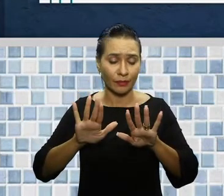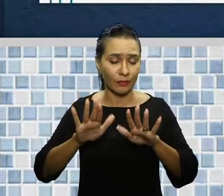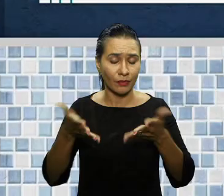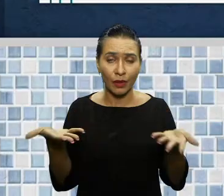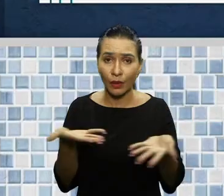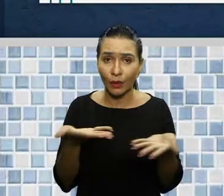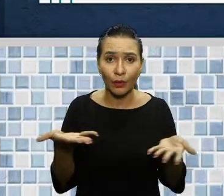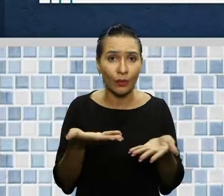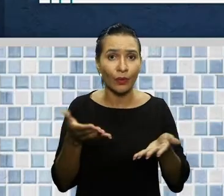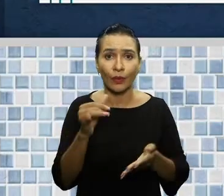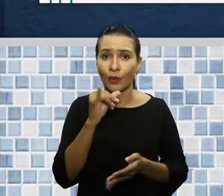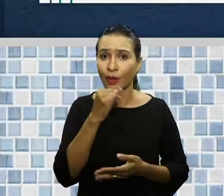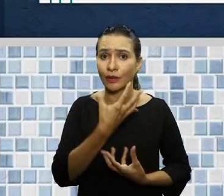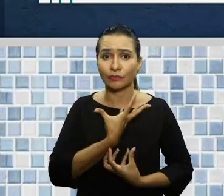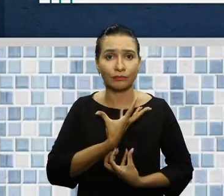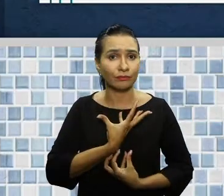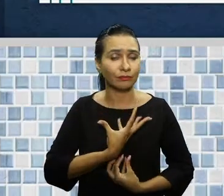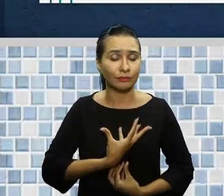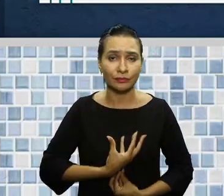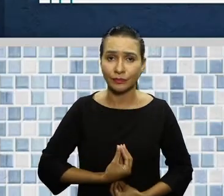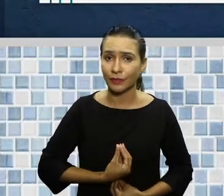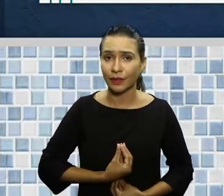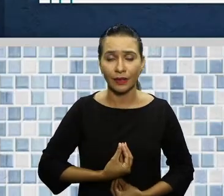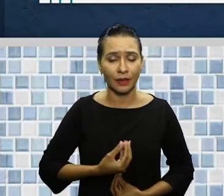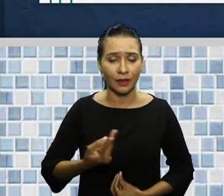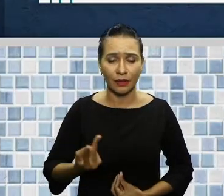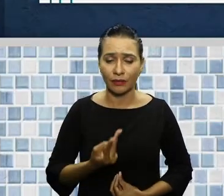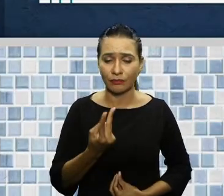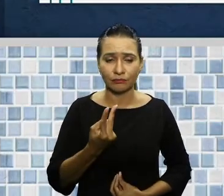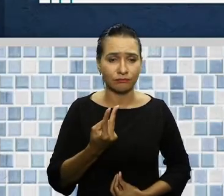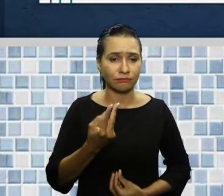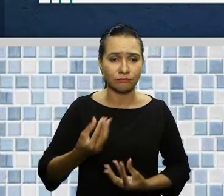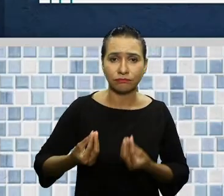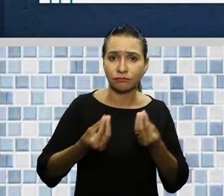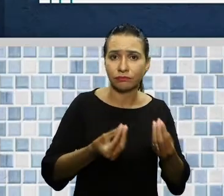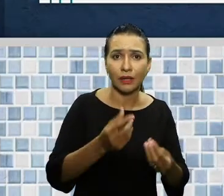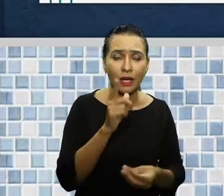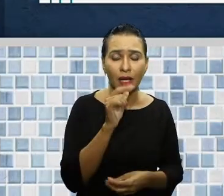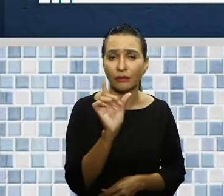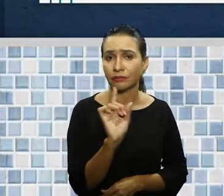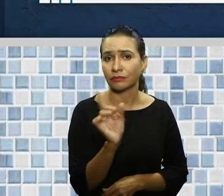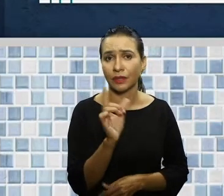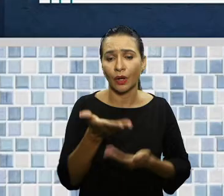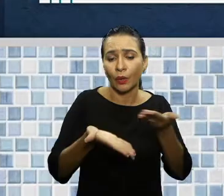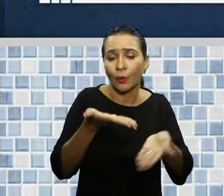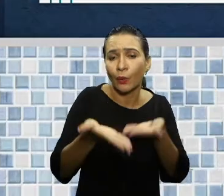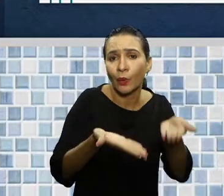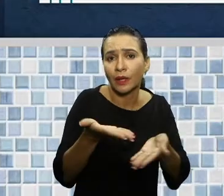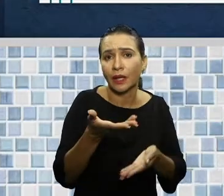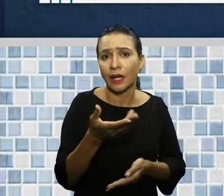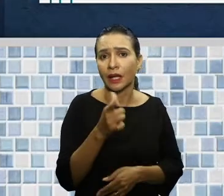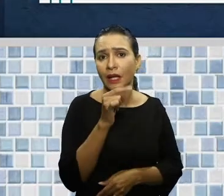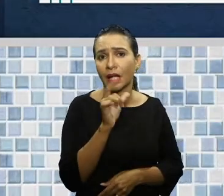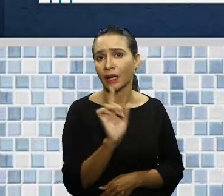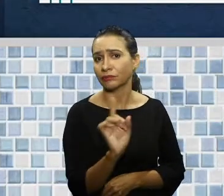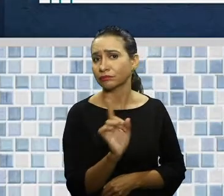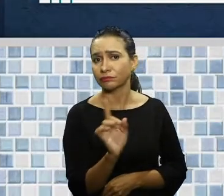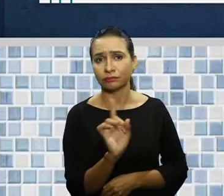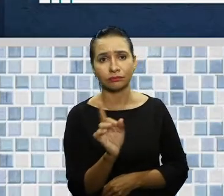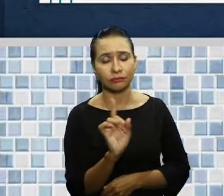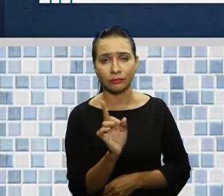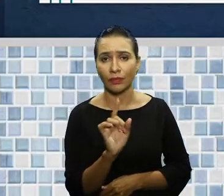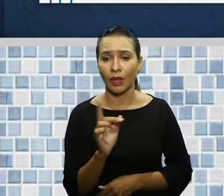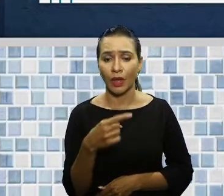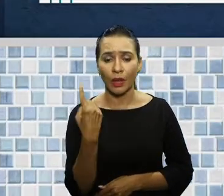não tá sendo valorizada como ela deveria, né? Que é um bem que é indispensável para todos os seres vivos, mas o que a